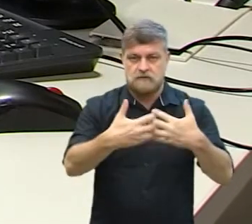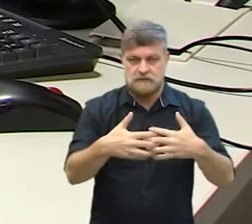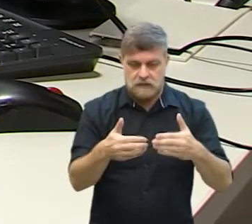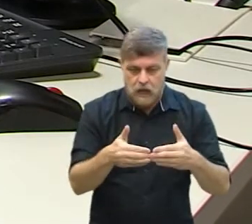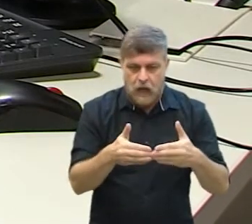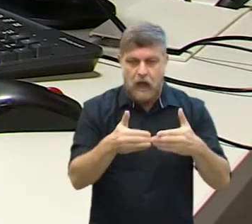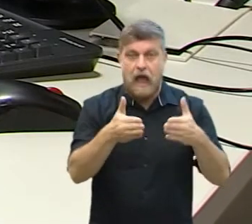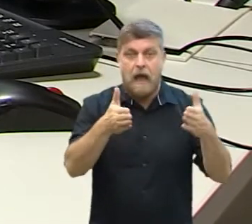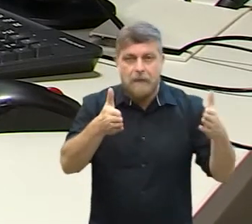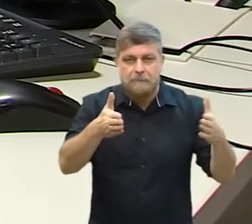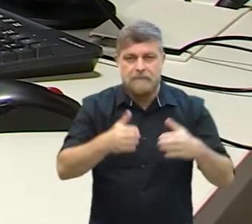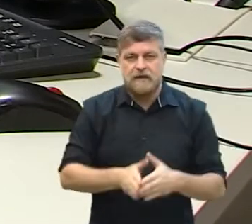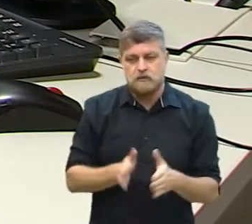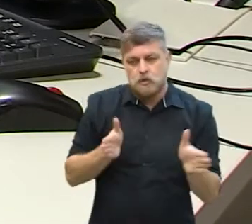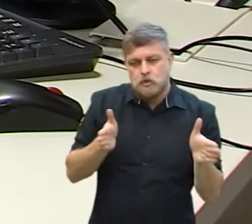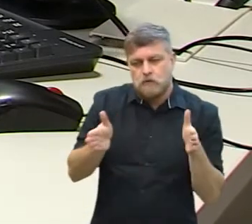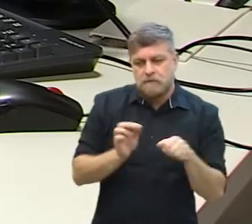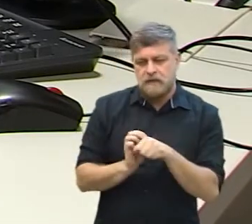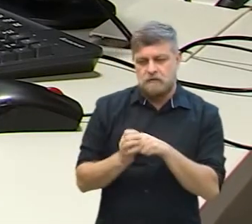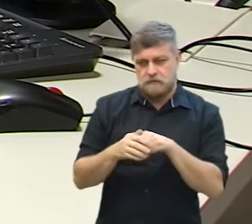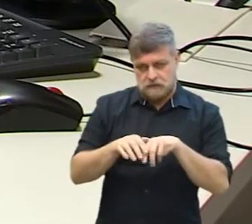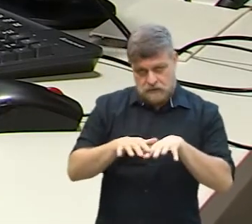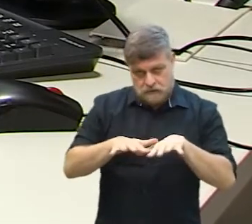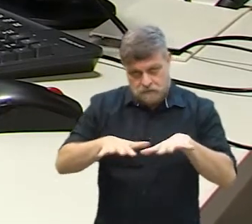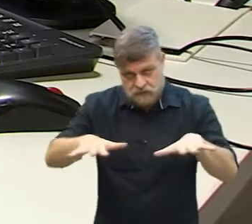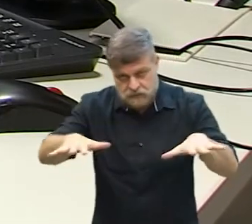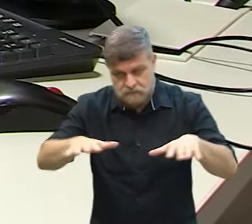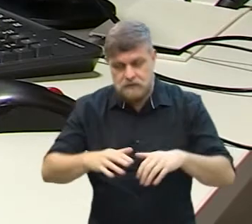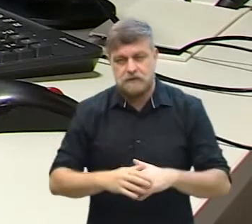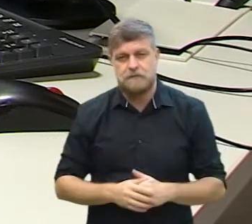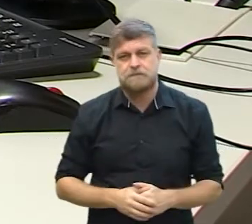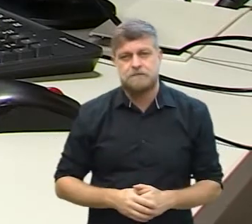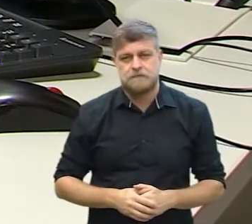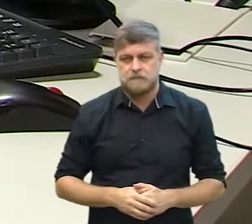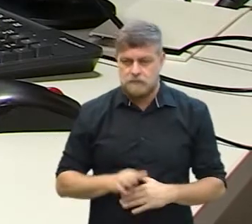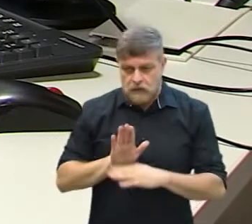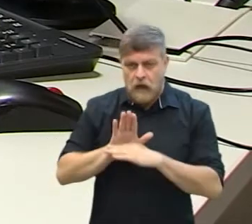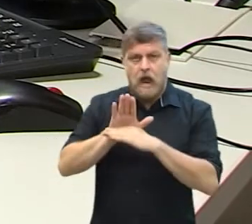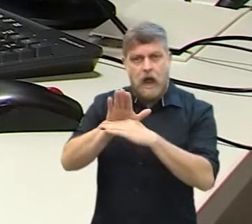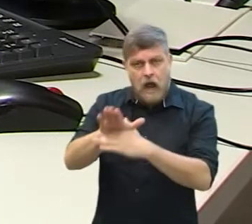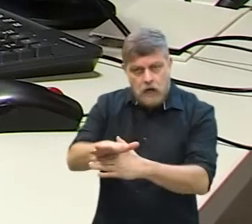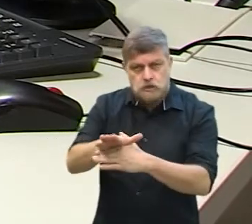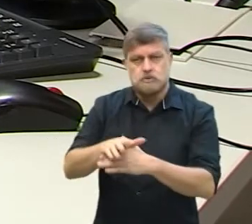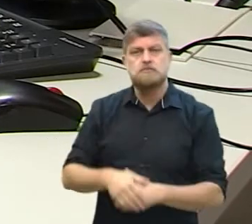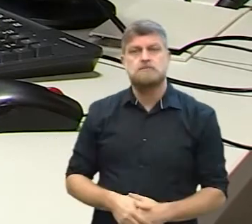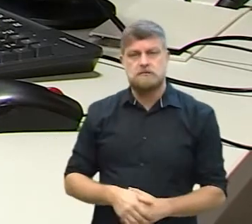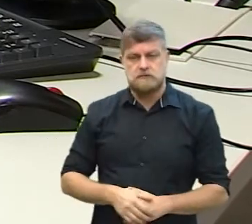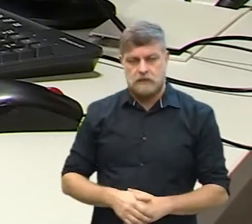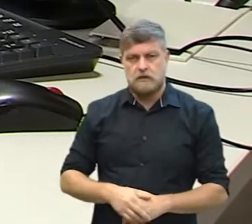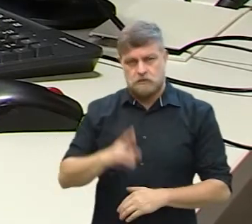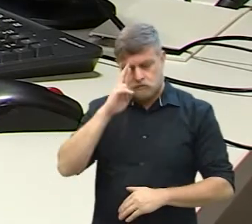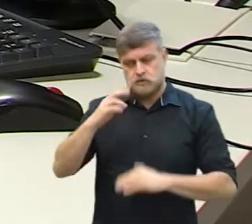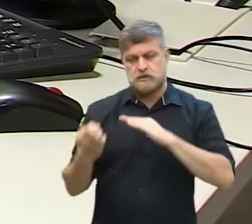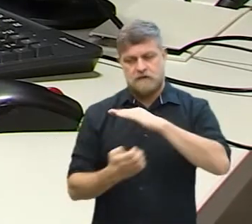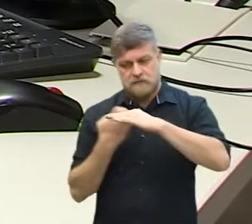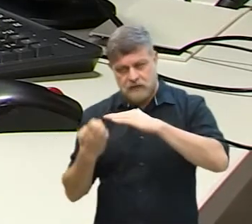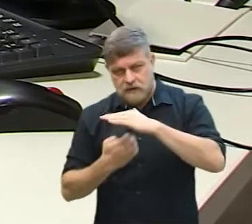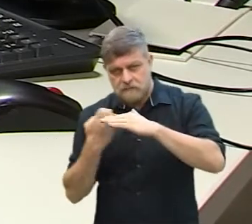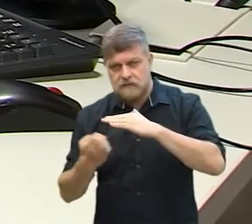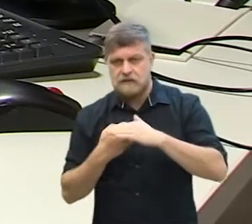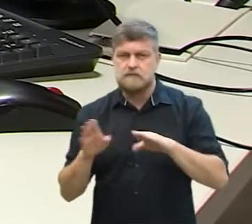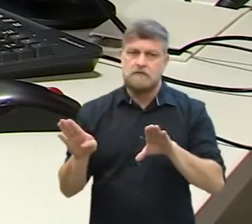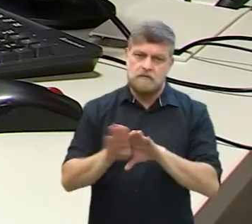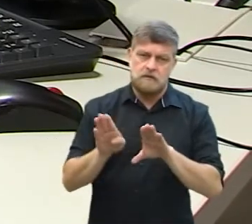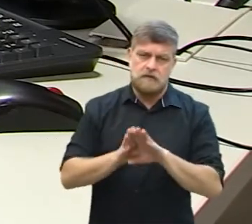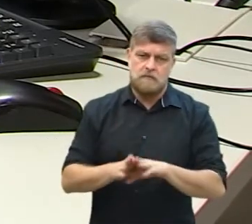manterem abertos durante a pandemia ou outras crises que possam vir, ajuda o comerciante, ajuda o empresário